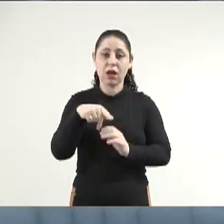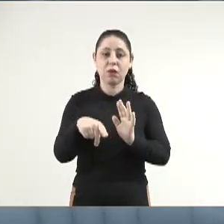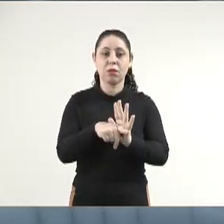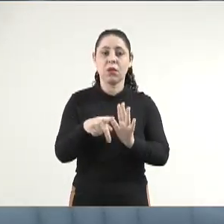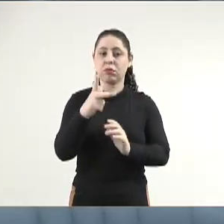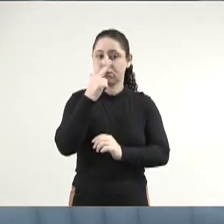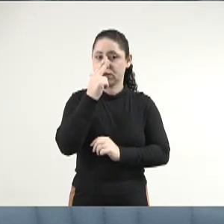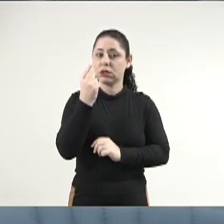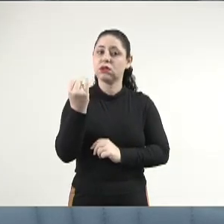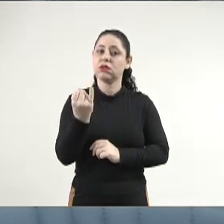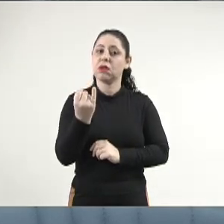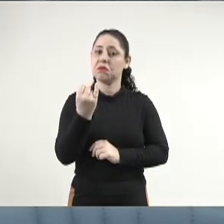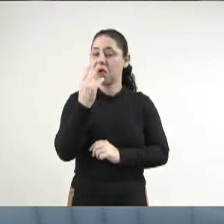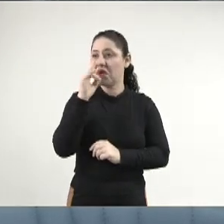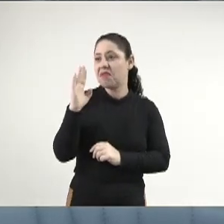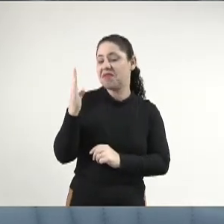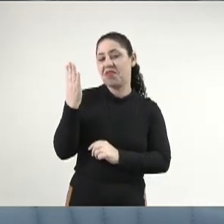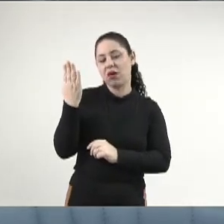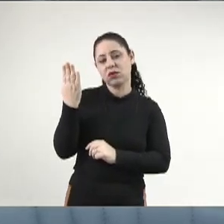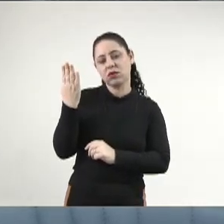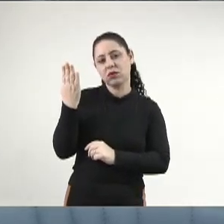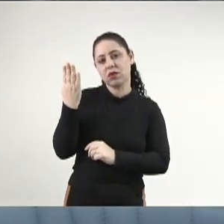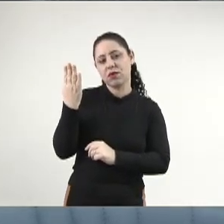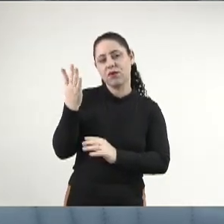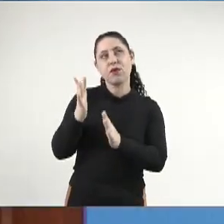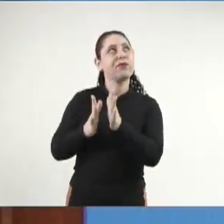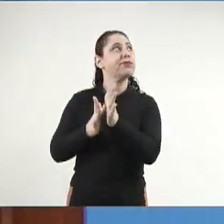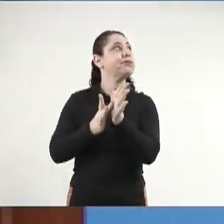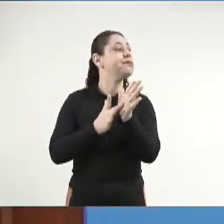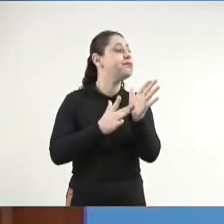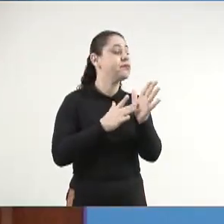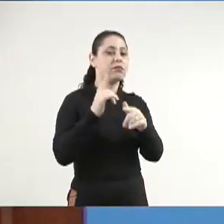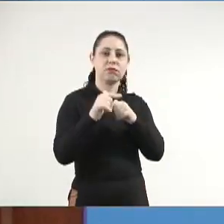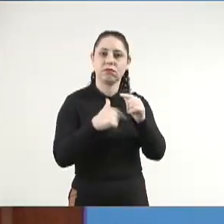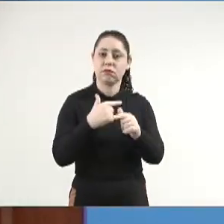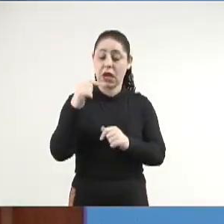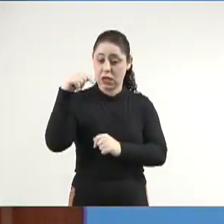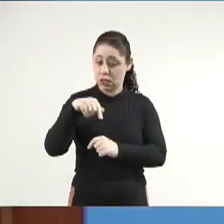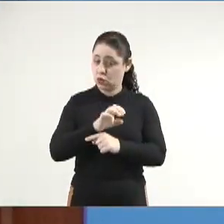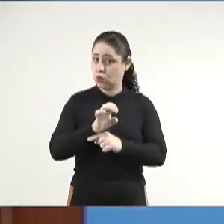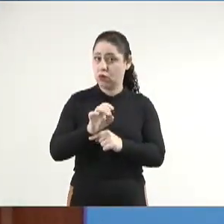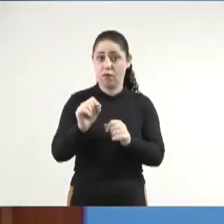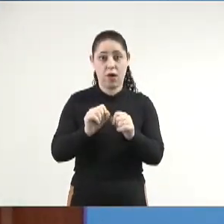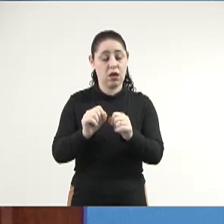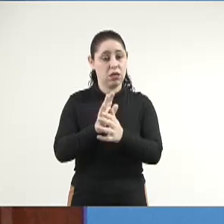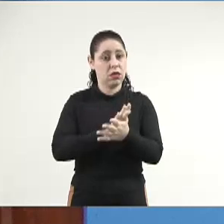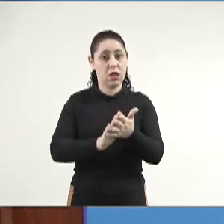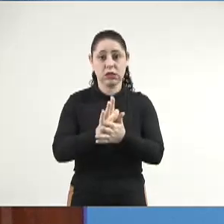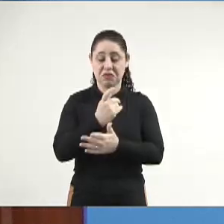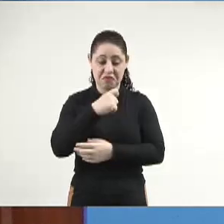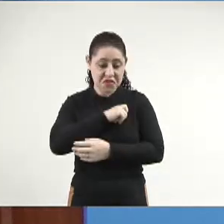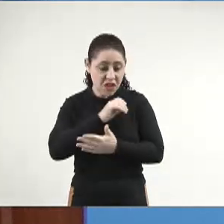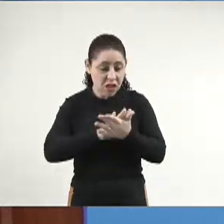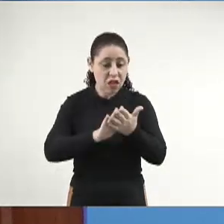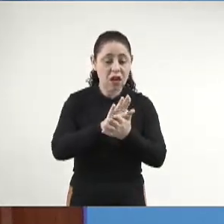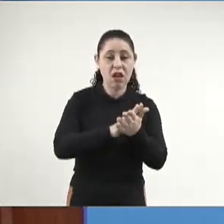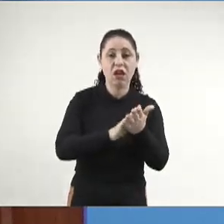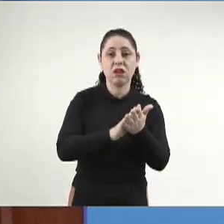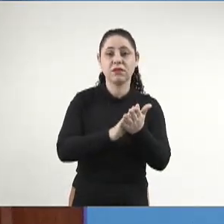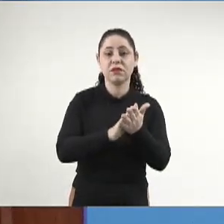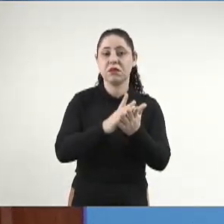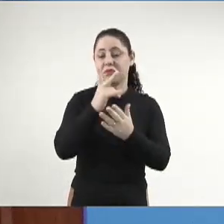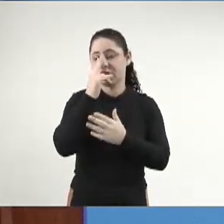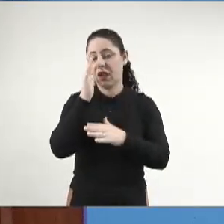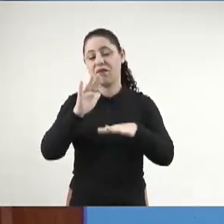uma peça de ficção. Não faz absolutamente nada, pelo menos aqui no Mato Grosso do Sul, não fiscaliza ninguém,